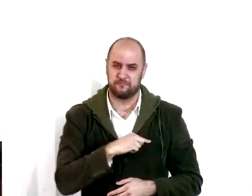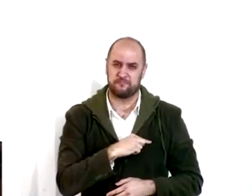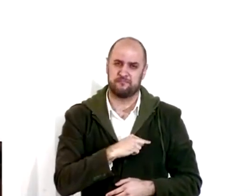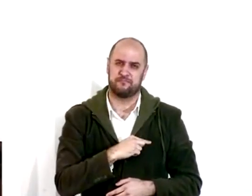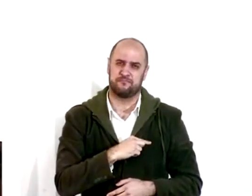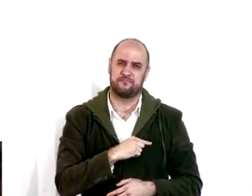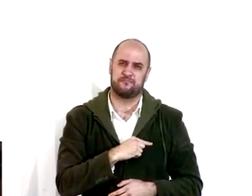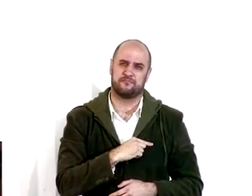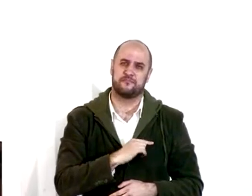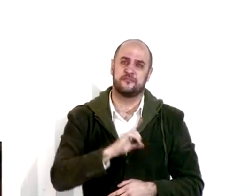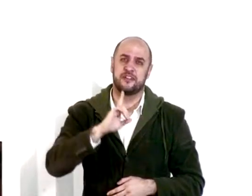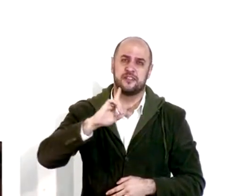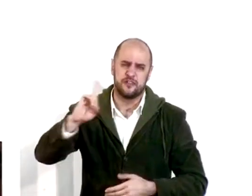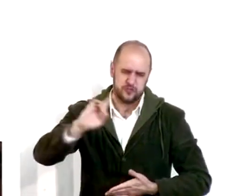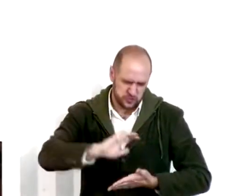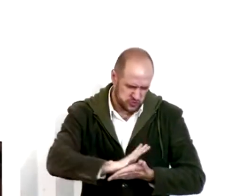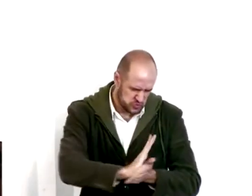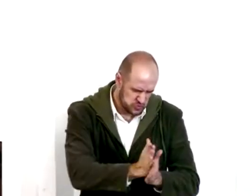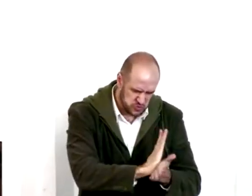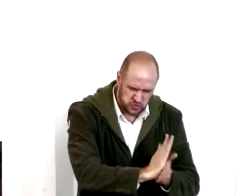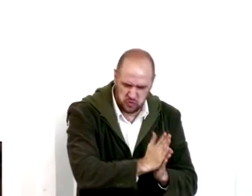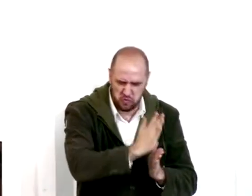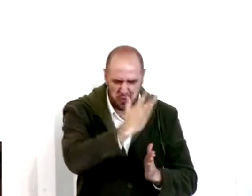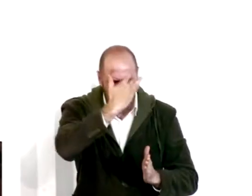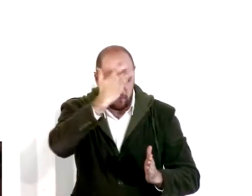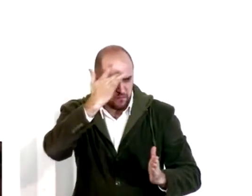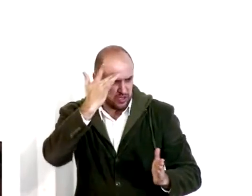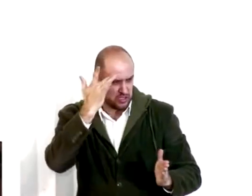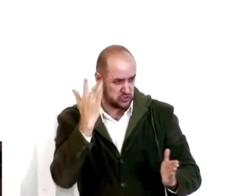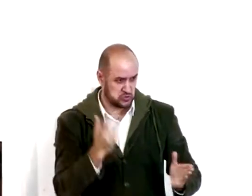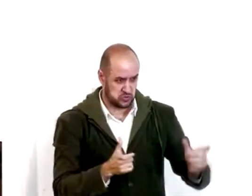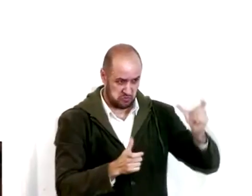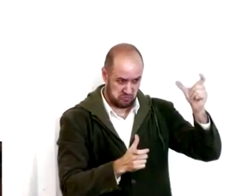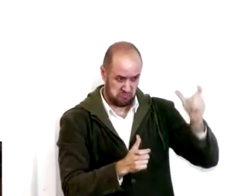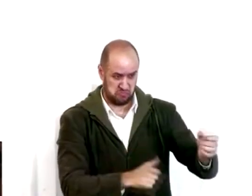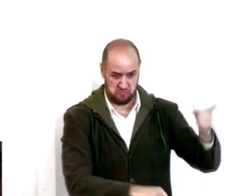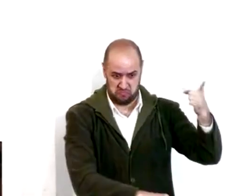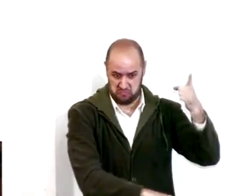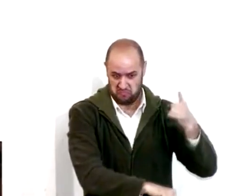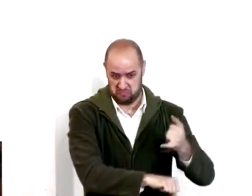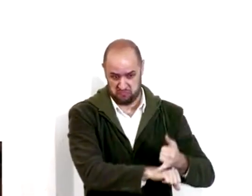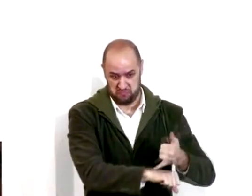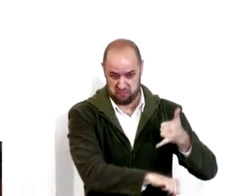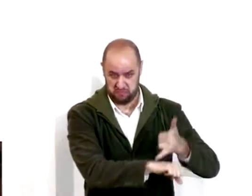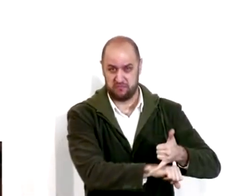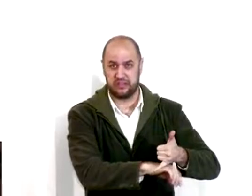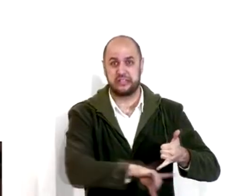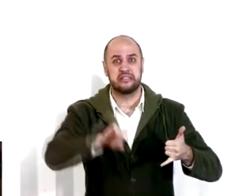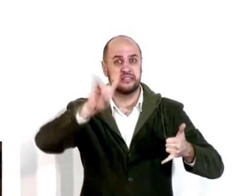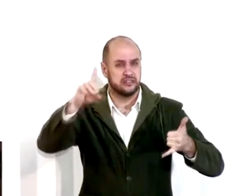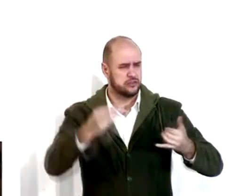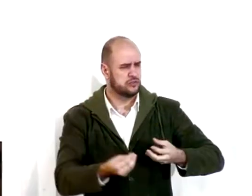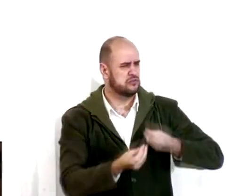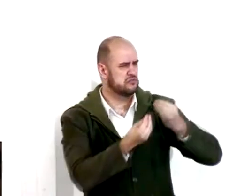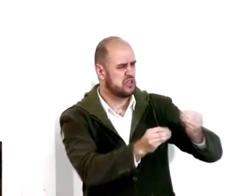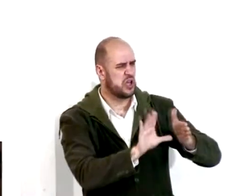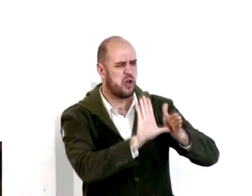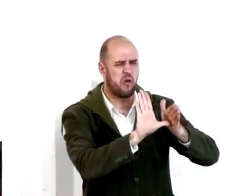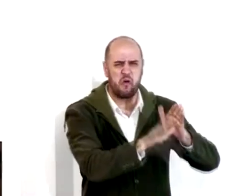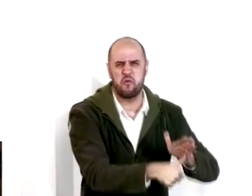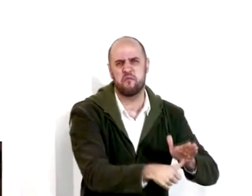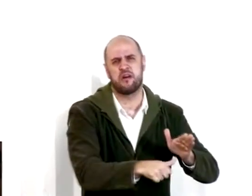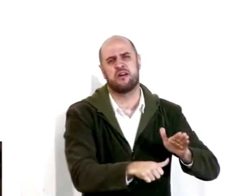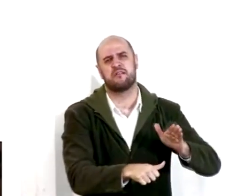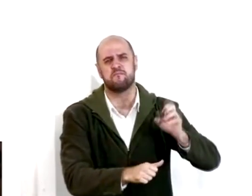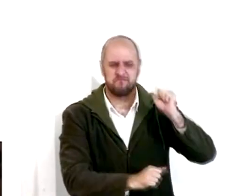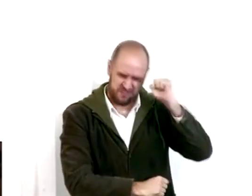Ele esmague aqueles que têm usado da autoridade dada por Deus para roubar,